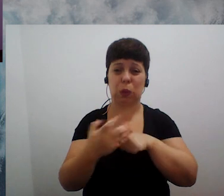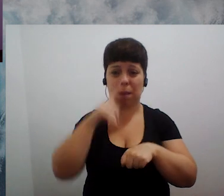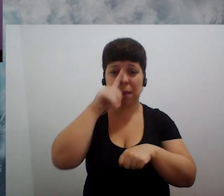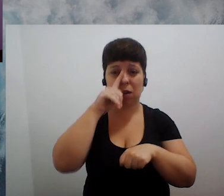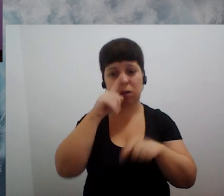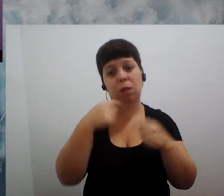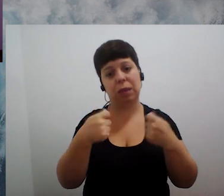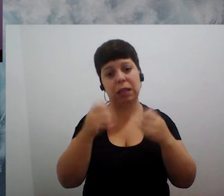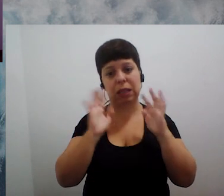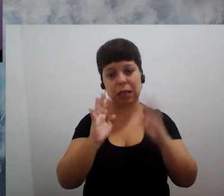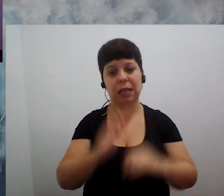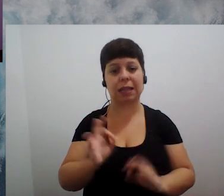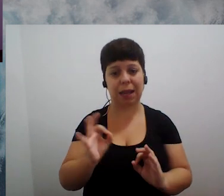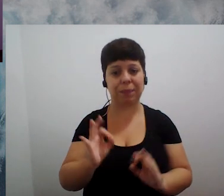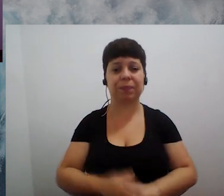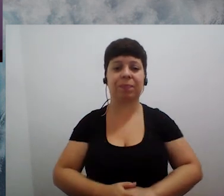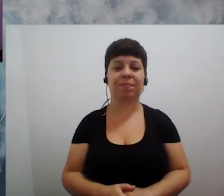mais cuidado nós tivermos, melhor, né?